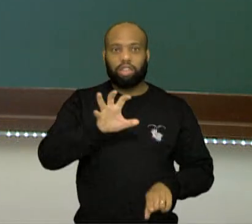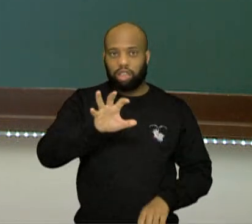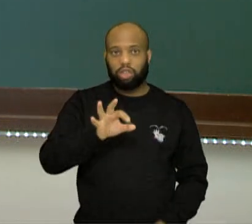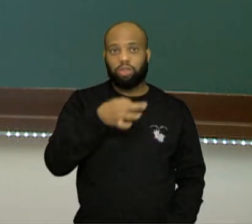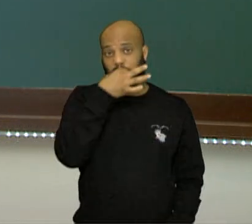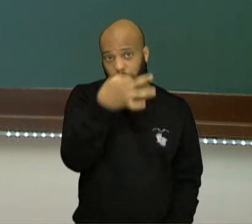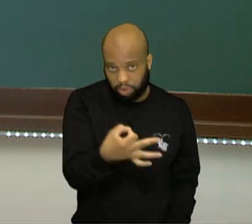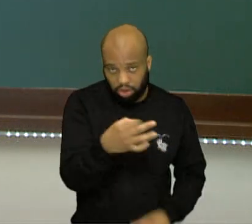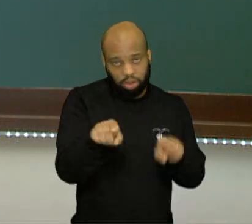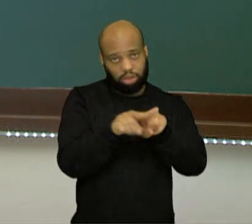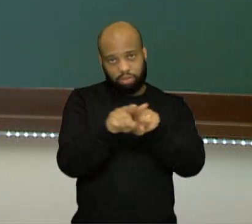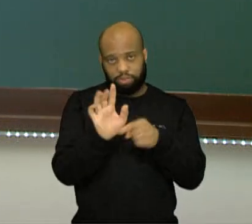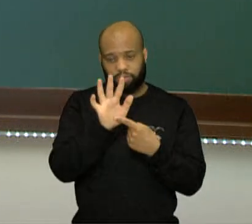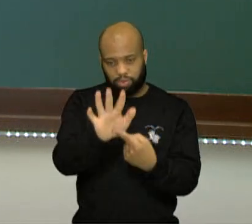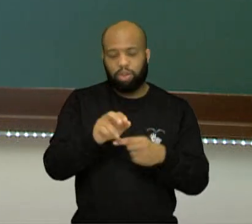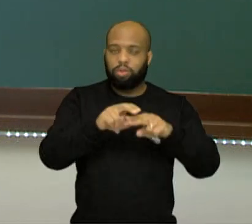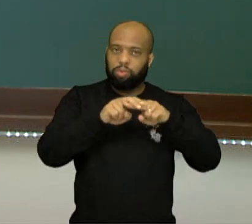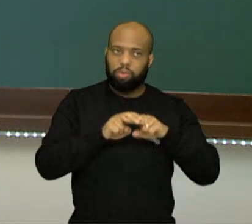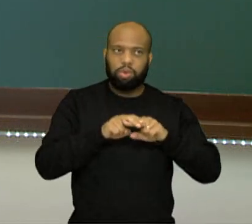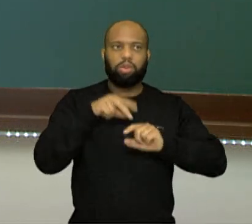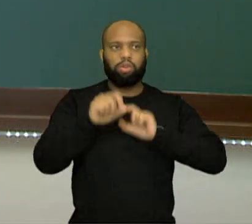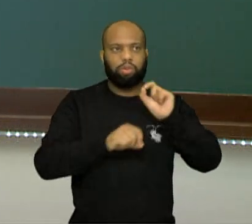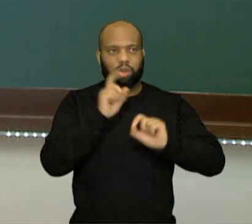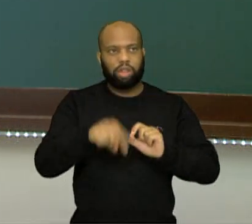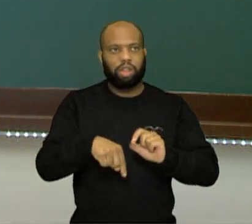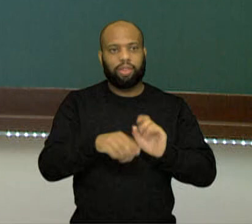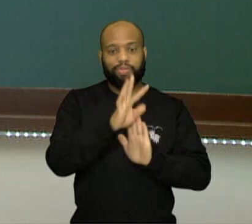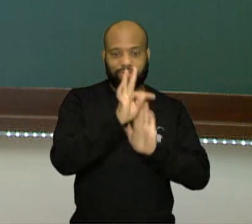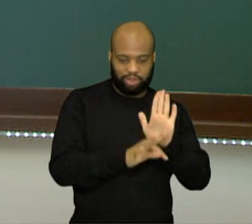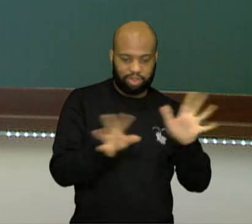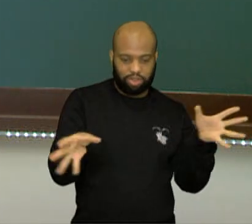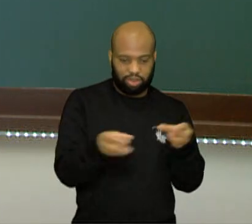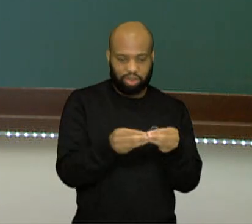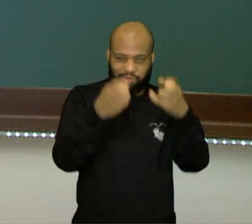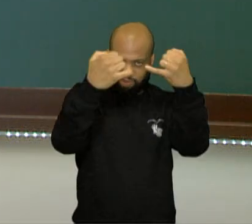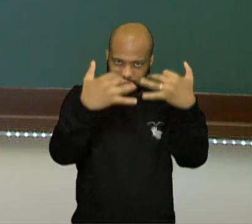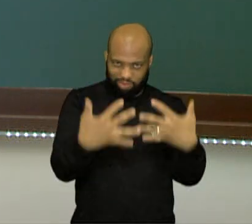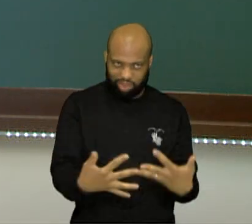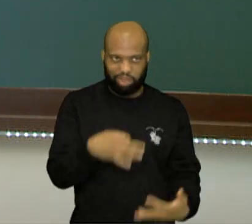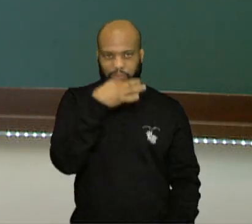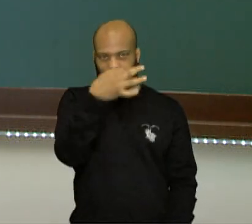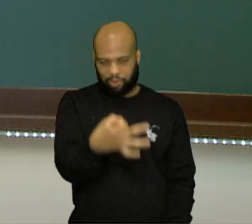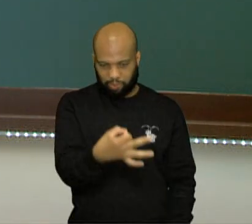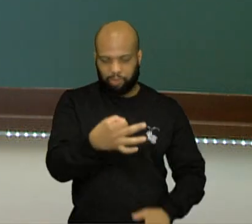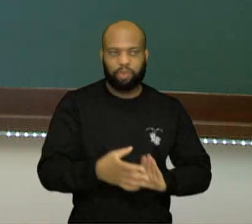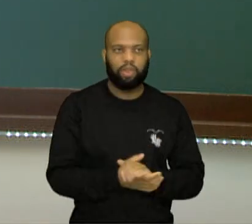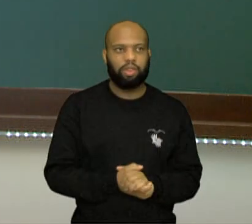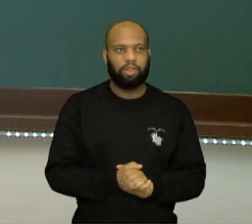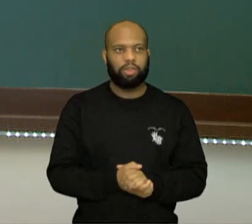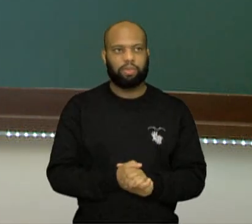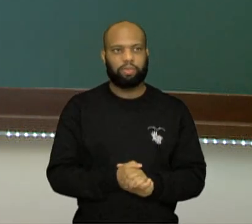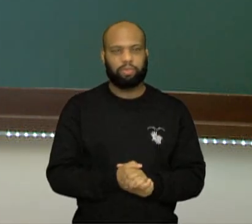opinião que ele está trazendo. Por isso que é uma resenha descritiva.